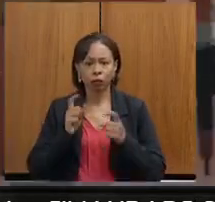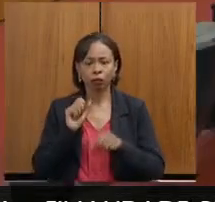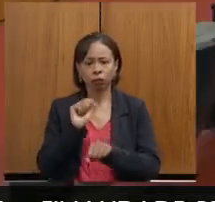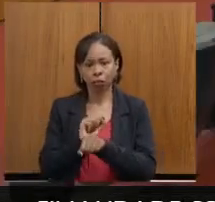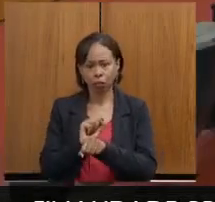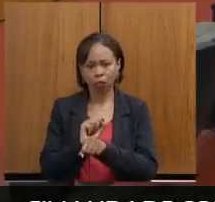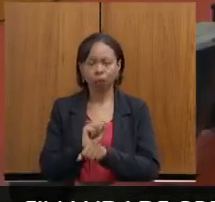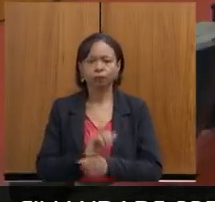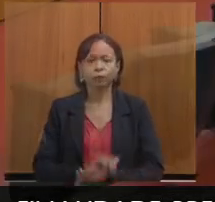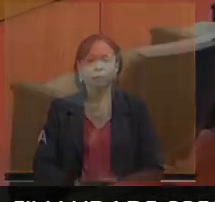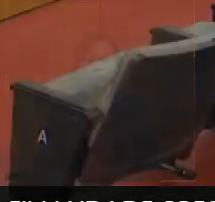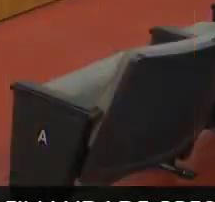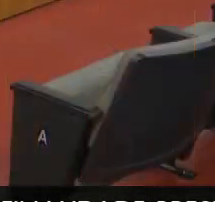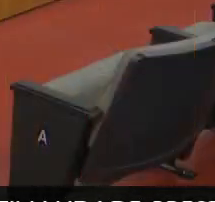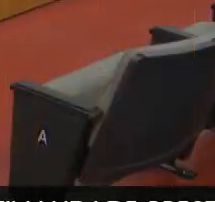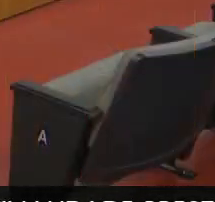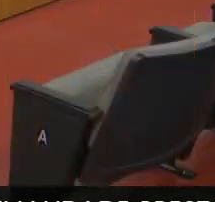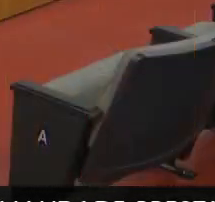do secretário